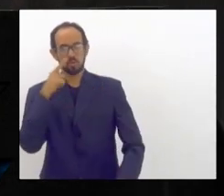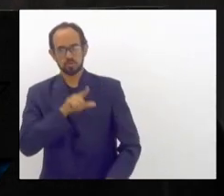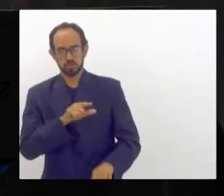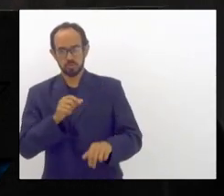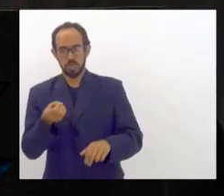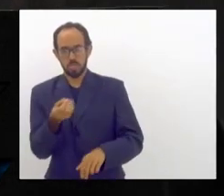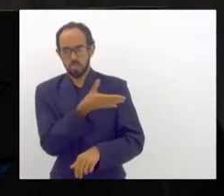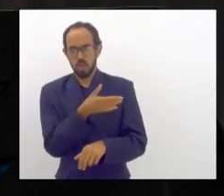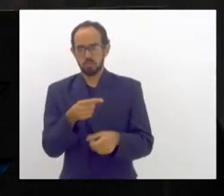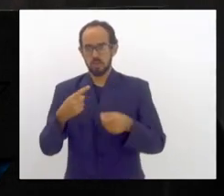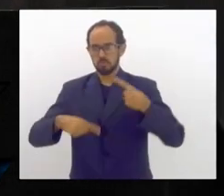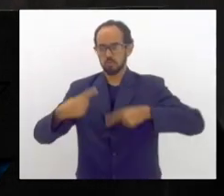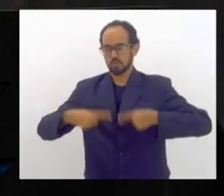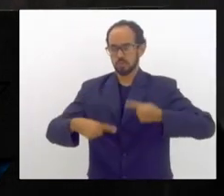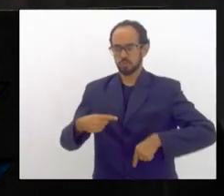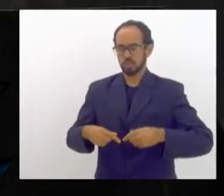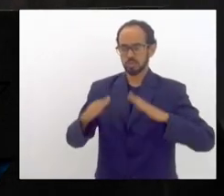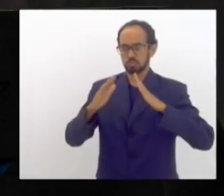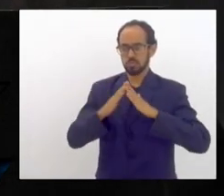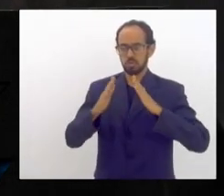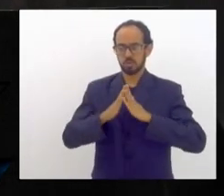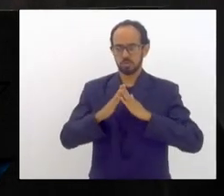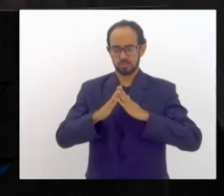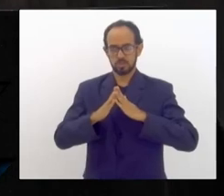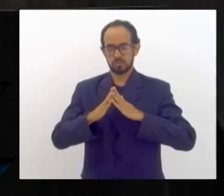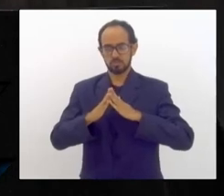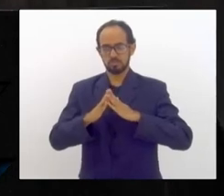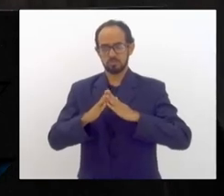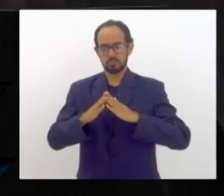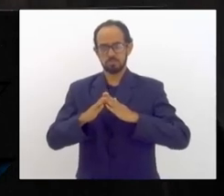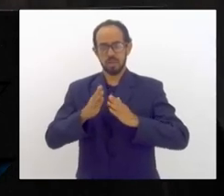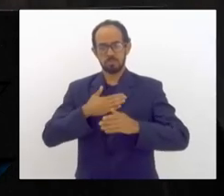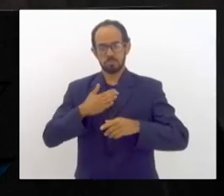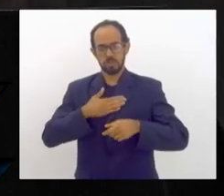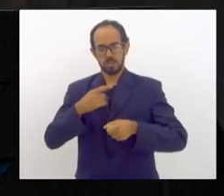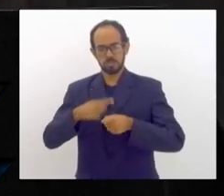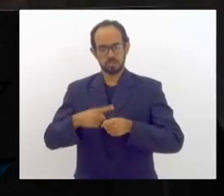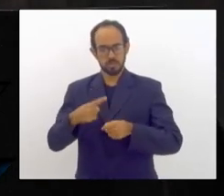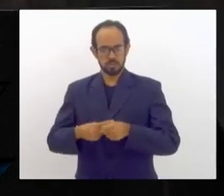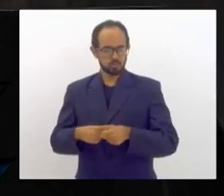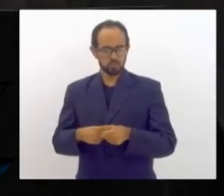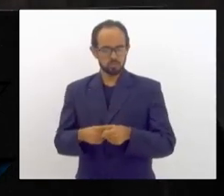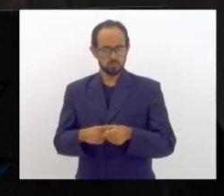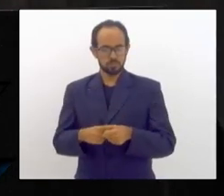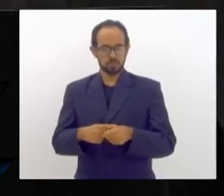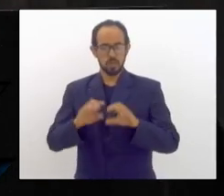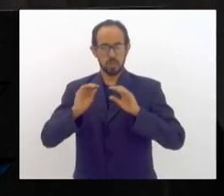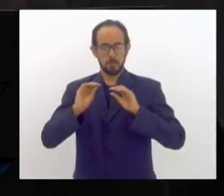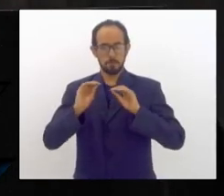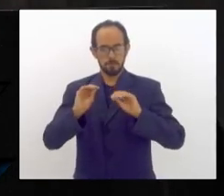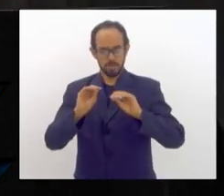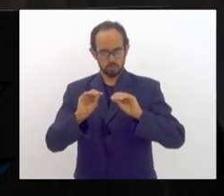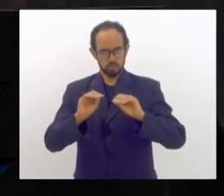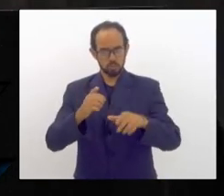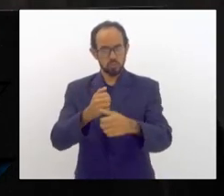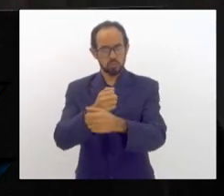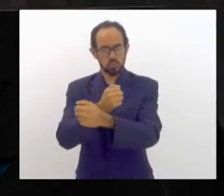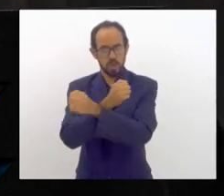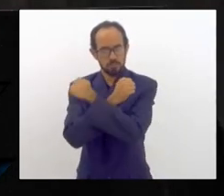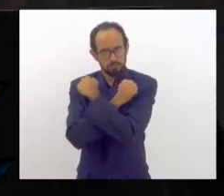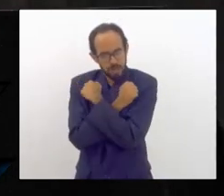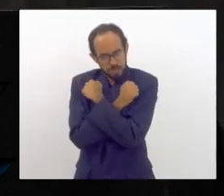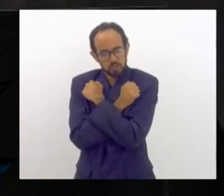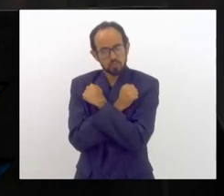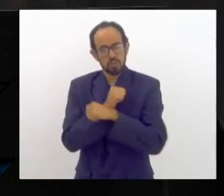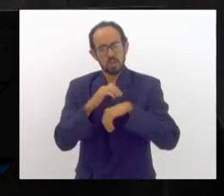nova política de moradia e de defesa civil para a região serrana e para as cidades do interior. Um beijo forte, um abraço